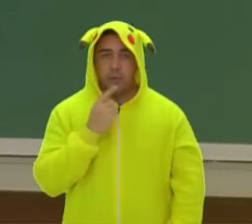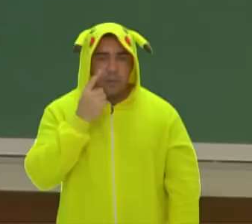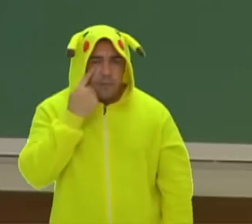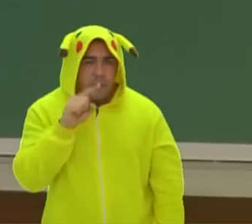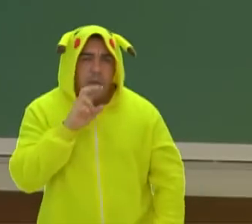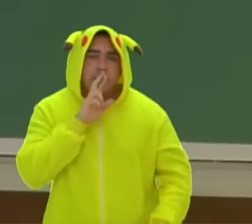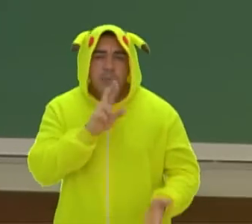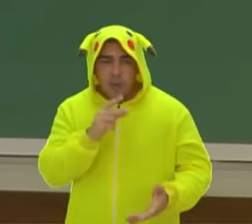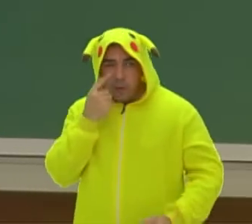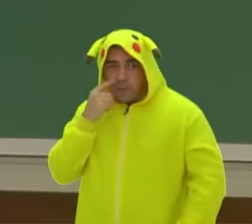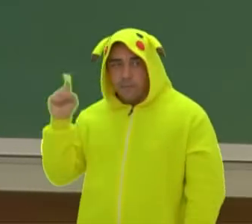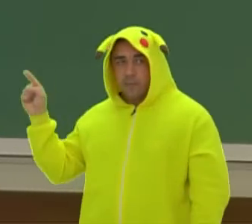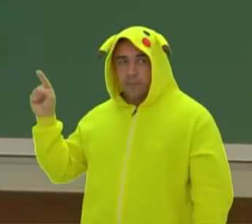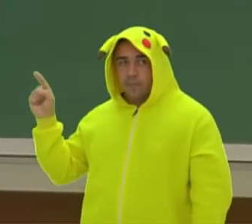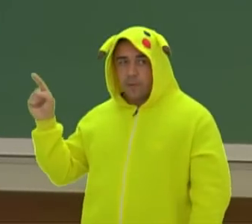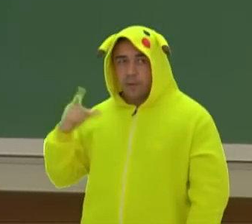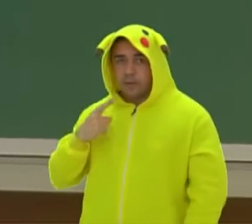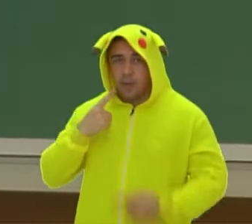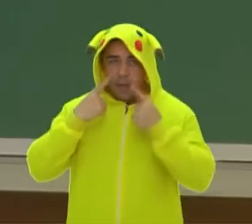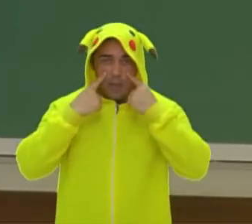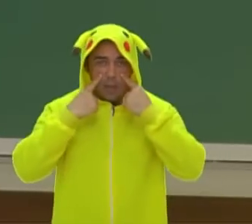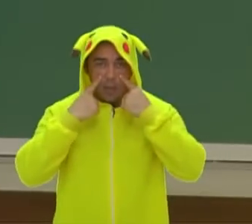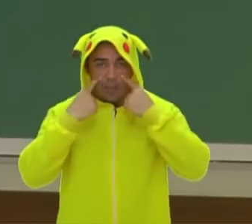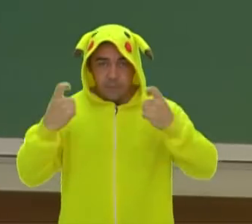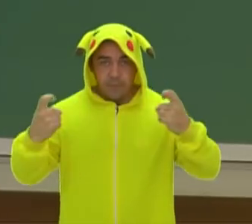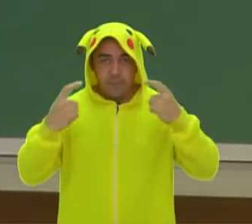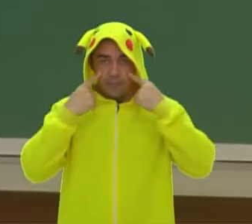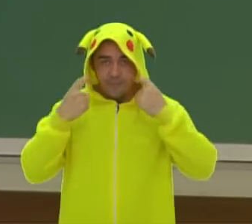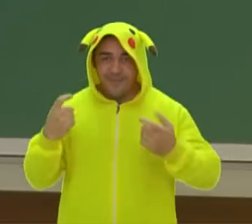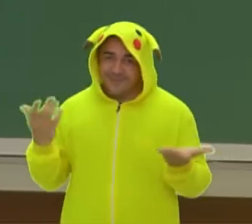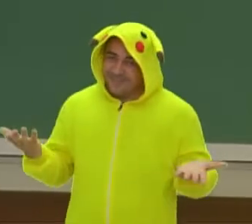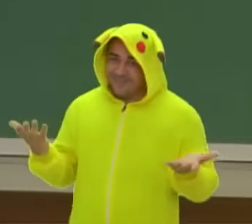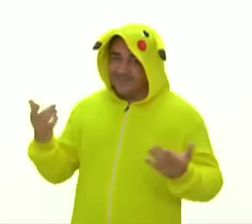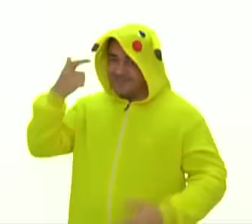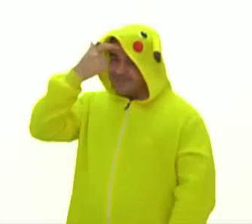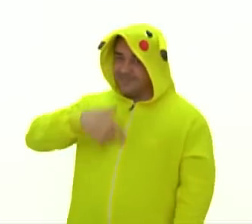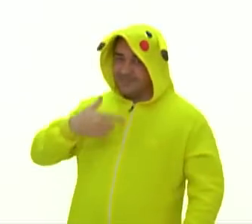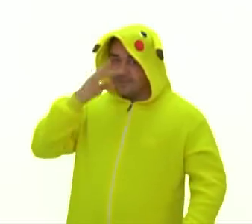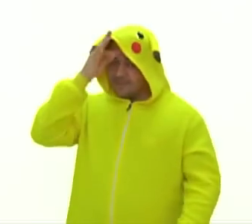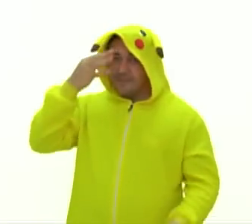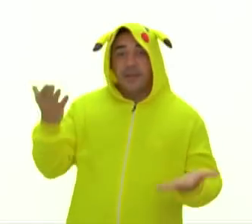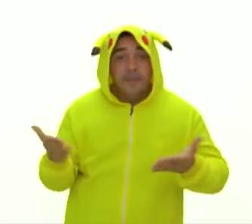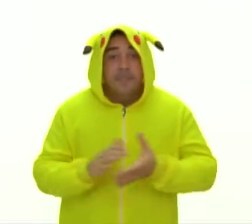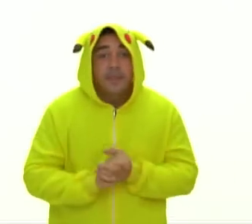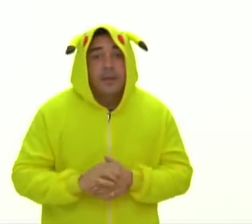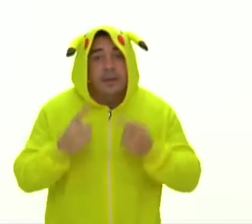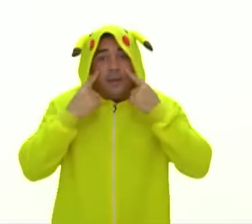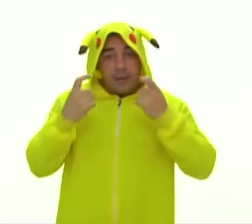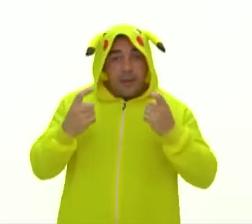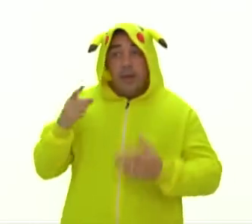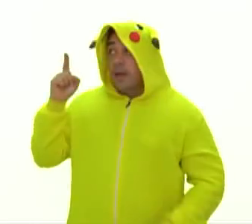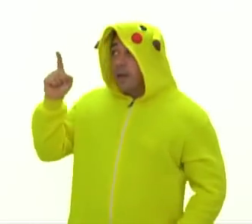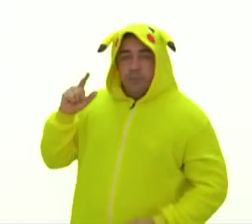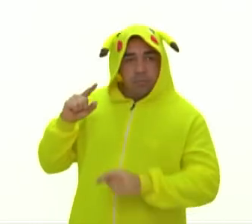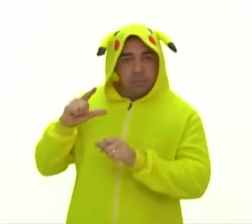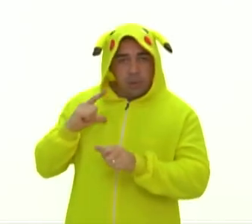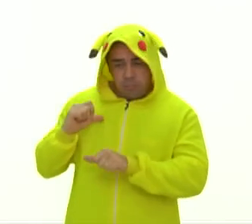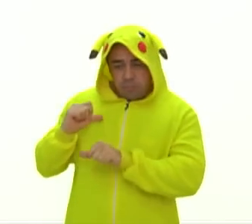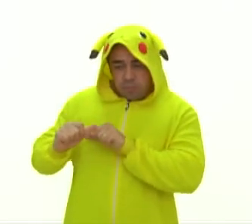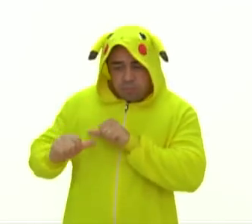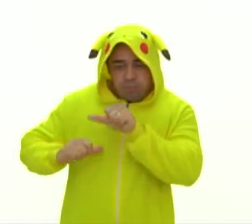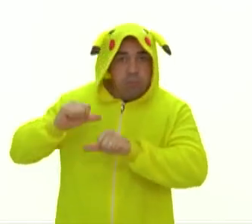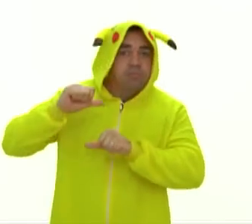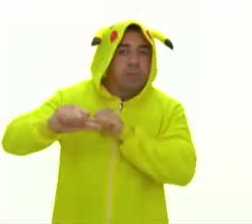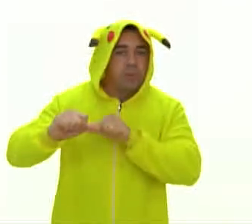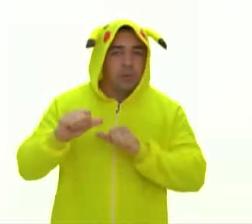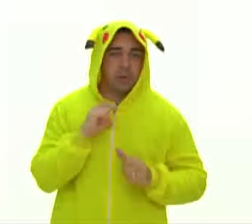resposta. Vocês estão vendo aqui um GIF mostrando a evolução do nosso colega aqui, né, o Pikachu. Então ele tá lá, ele vai se transformando. Tem diferentes